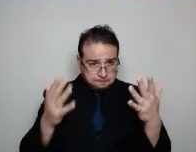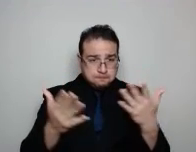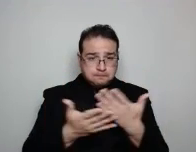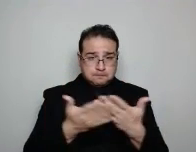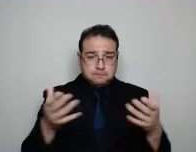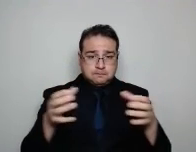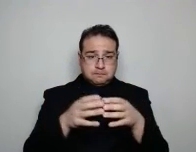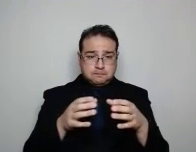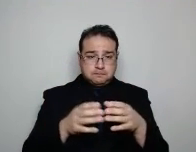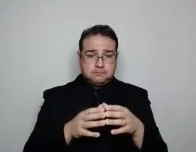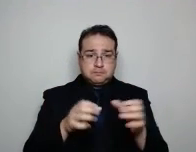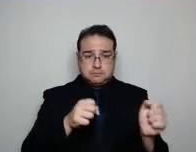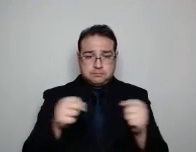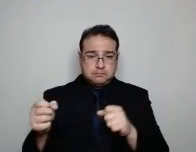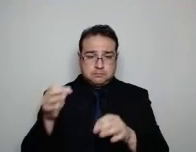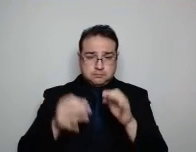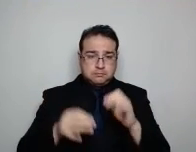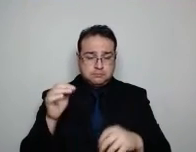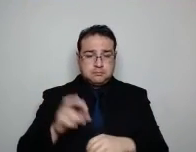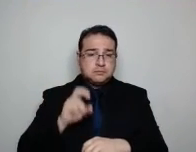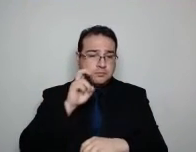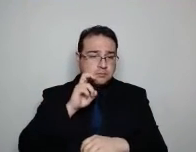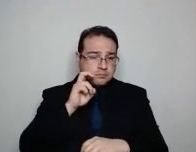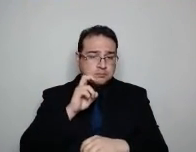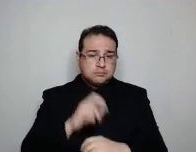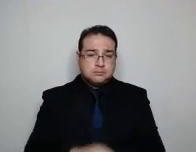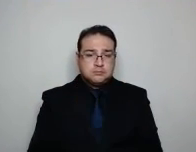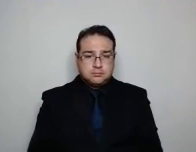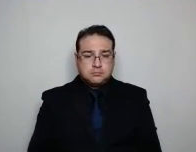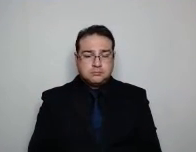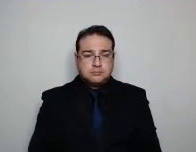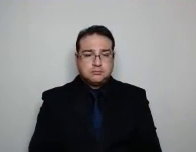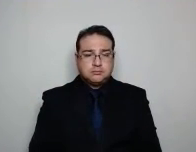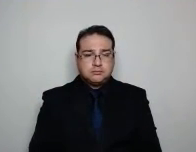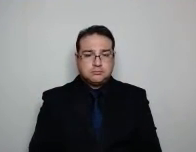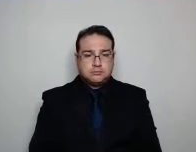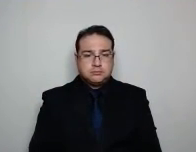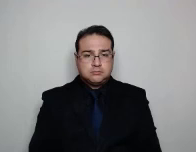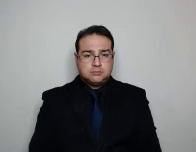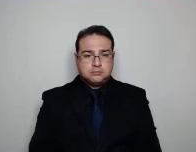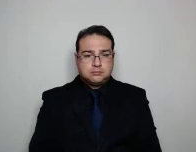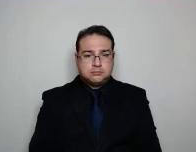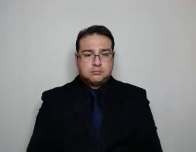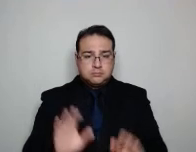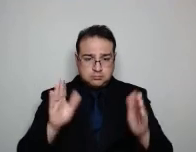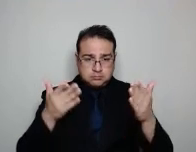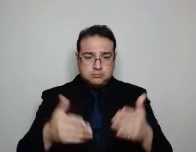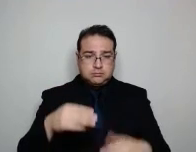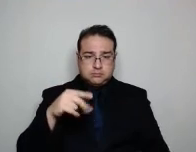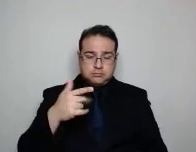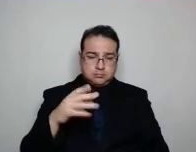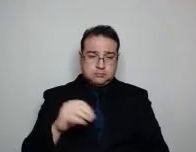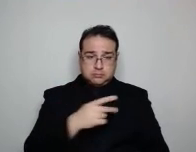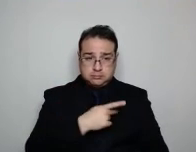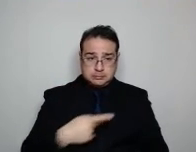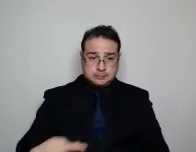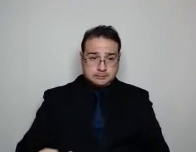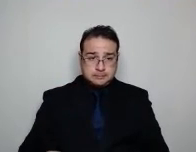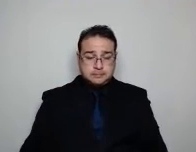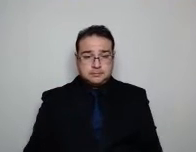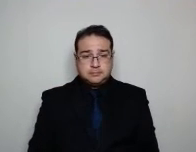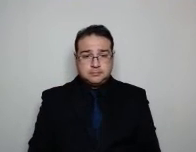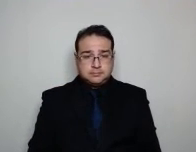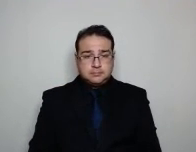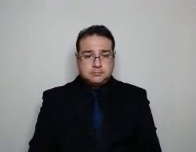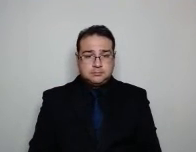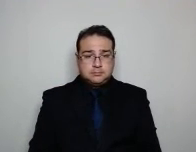Poder Judiciário do Rio Grande do Norte. Que seja endereçada essa moção ao presidente pela